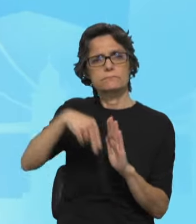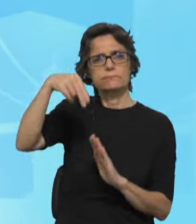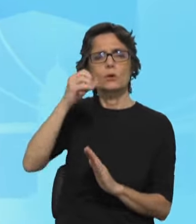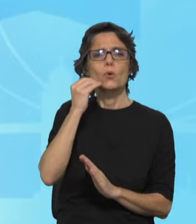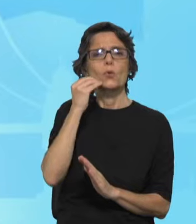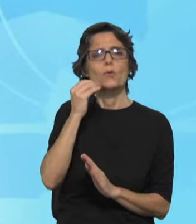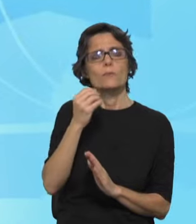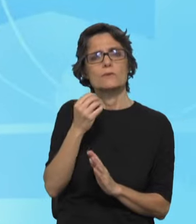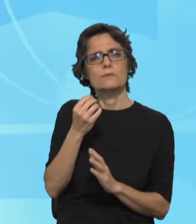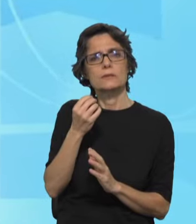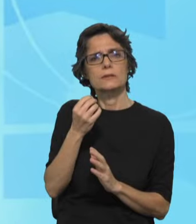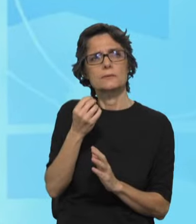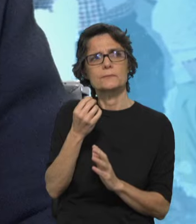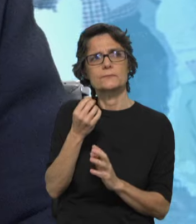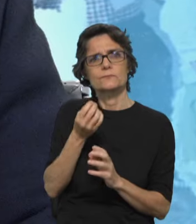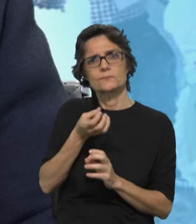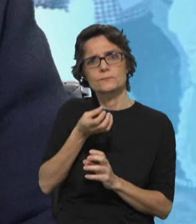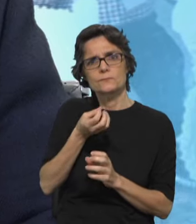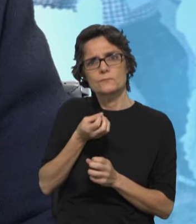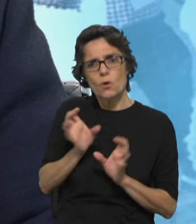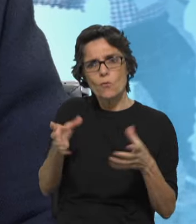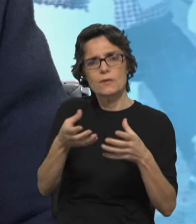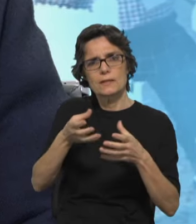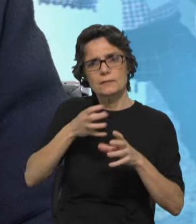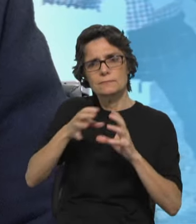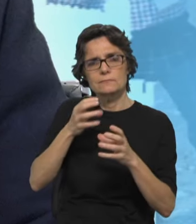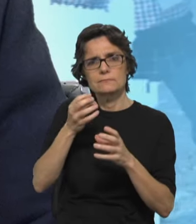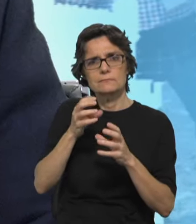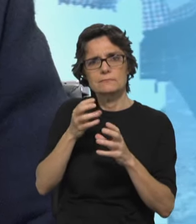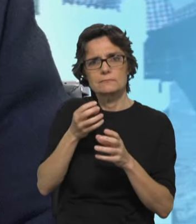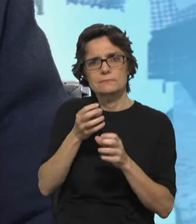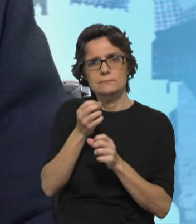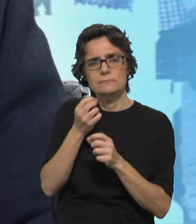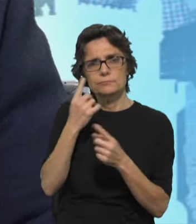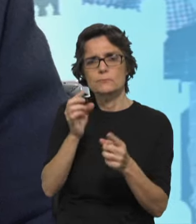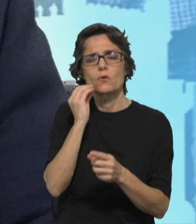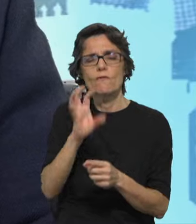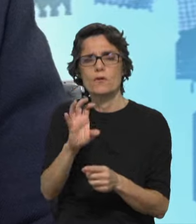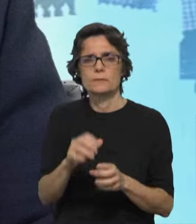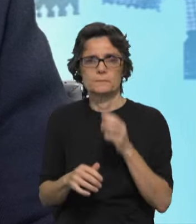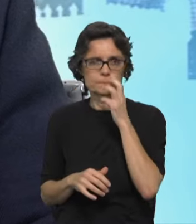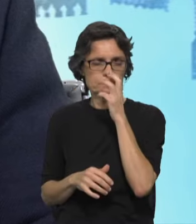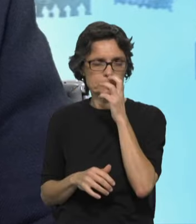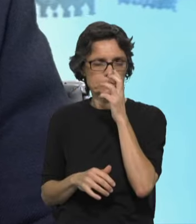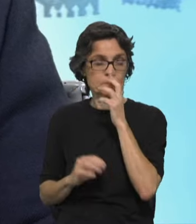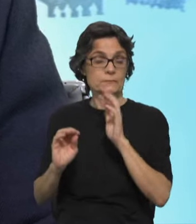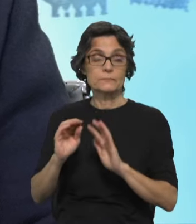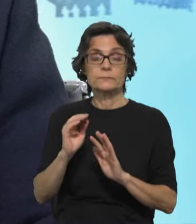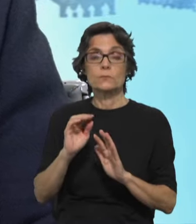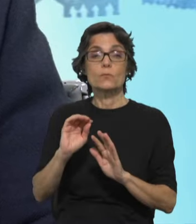comunidades? É sempre interessante perceber que os apóstolos, desde a primeira